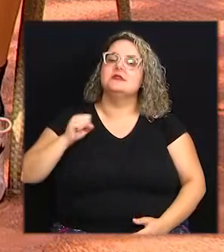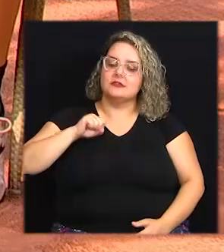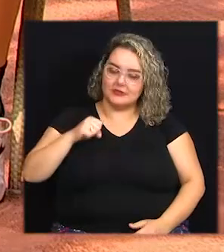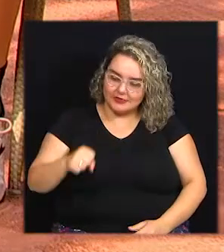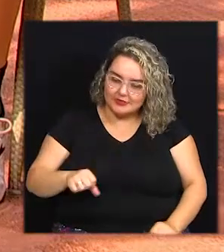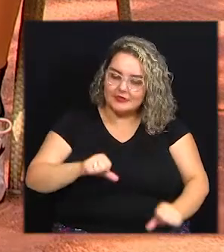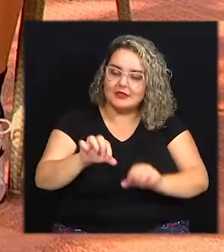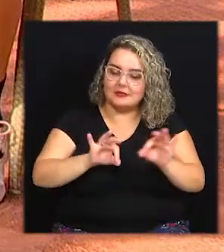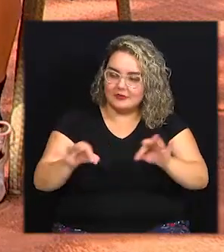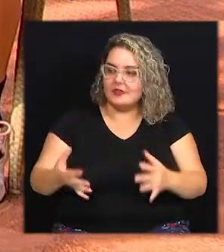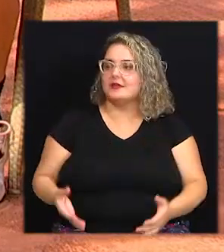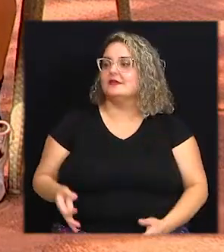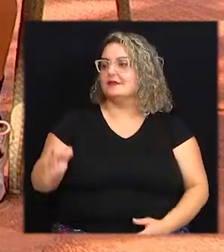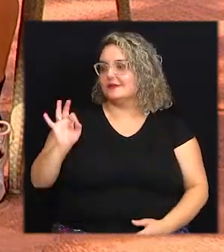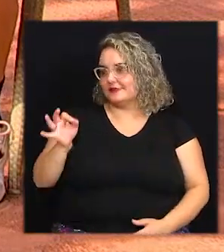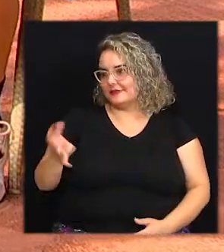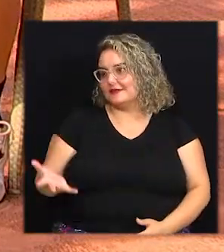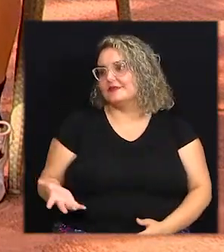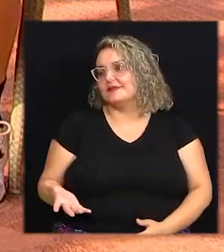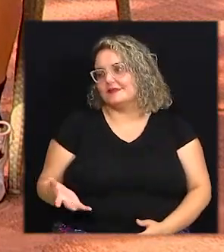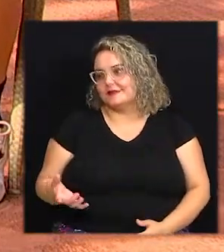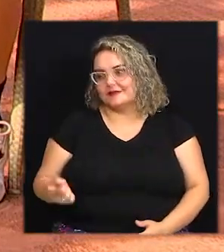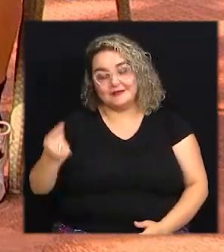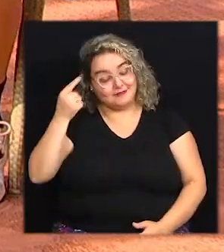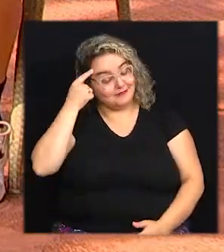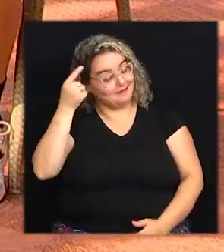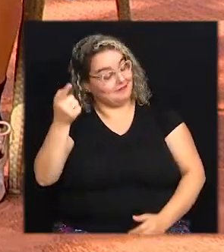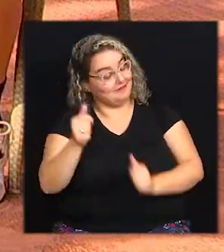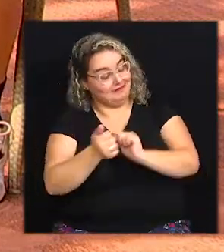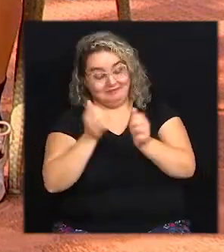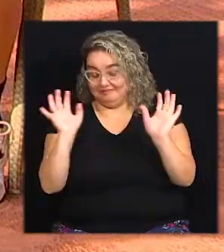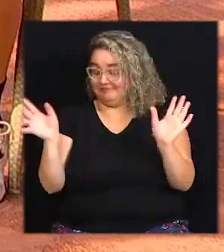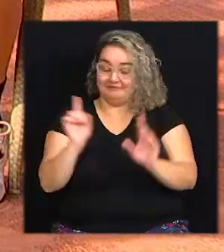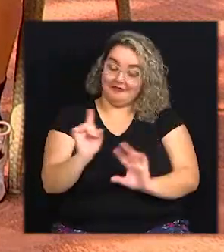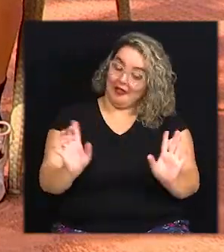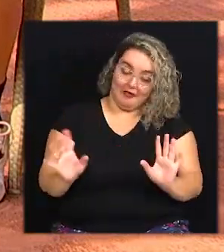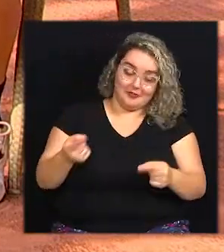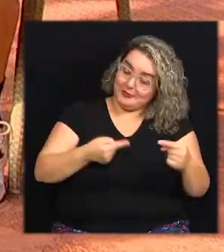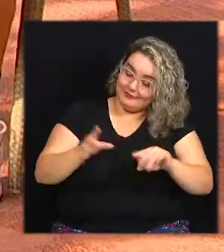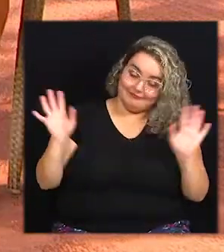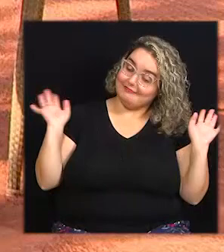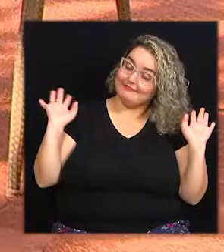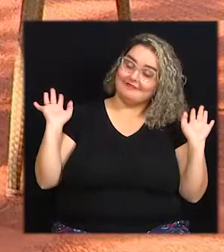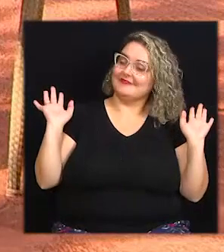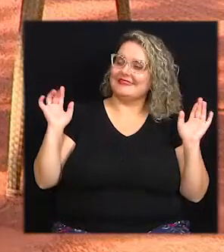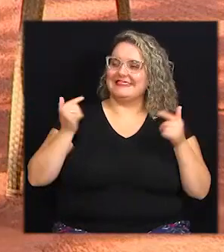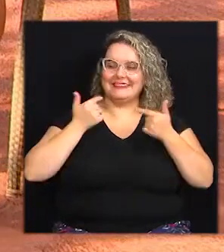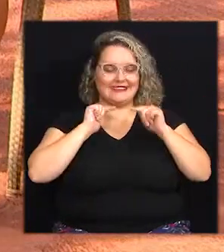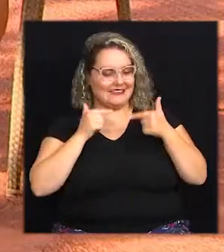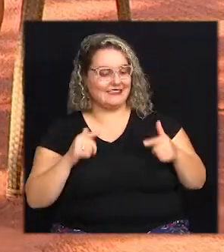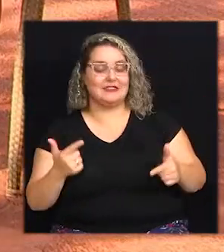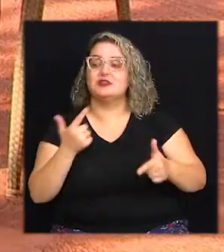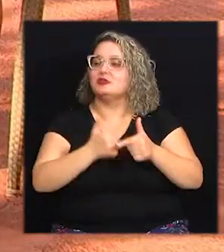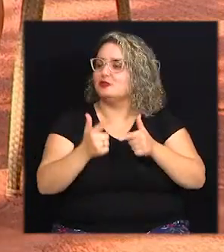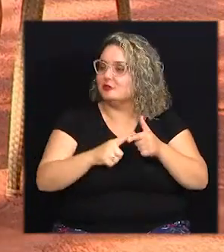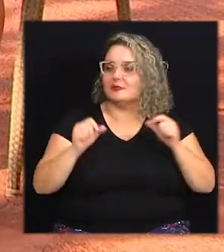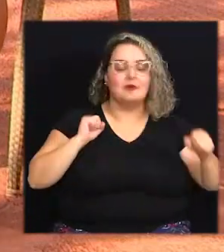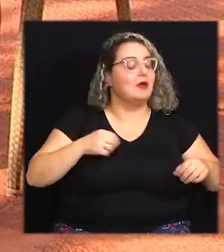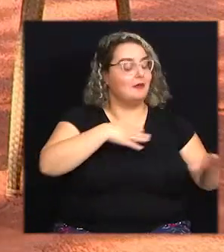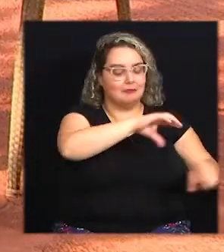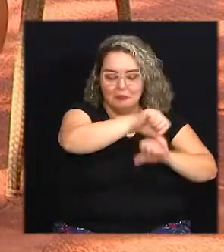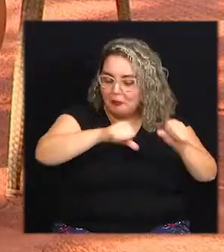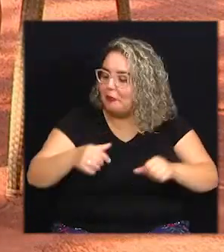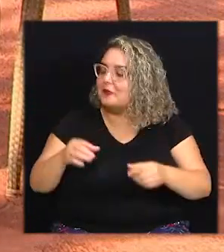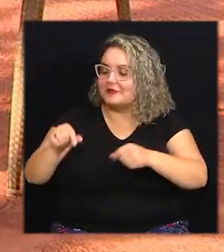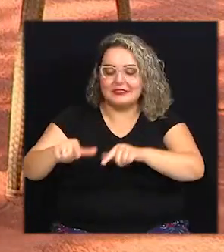alguma coisa. Tem que mexer em alguma coisa. Tá certo. Não, cabeça de atleta a gente não discute, a gente não... Se o problema é a toalha,